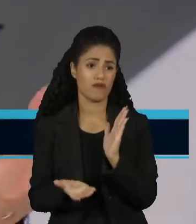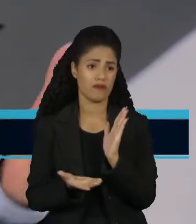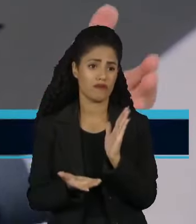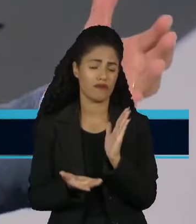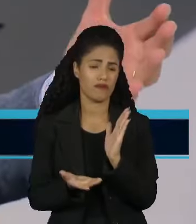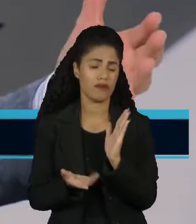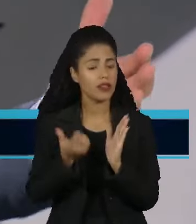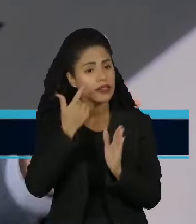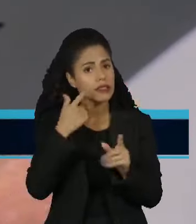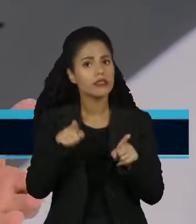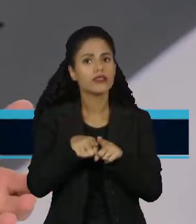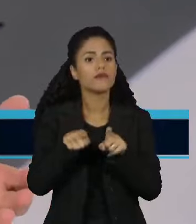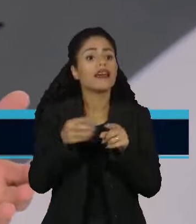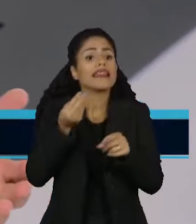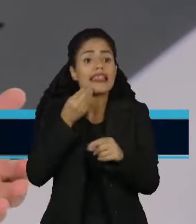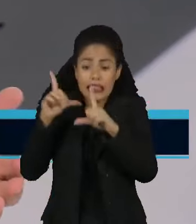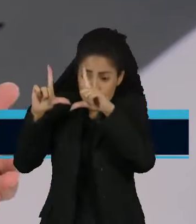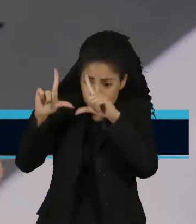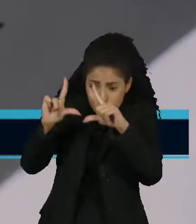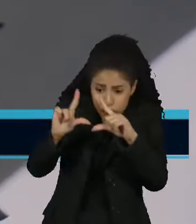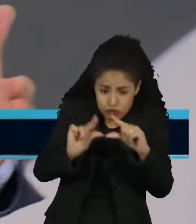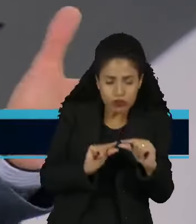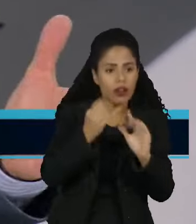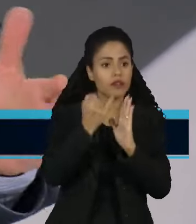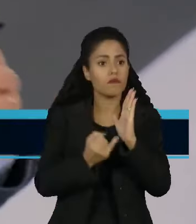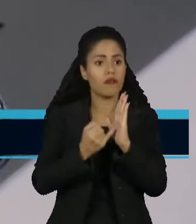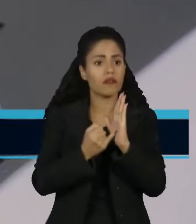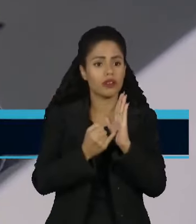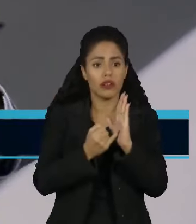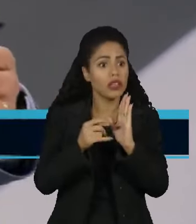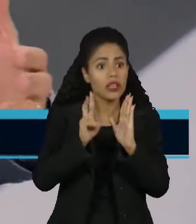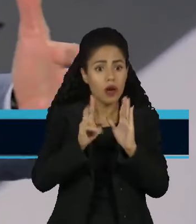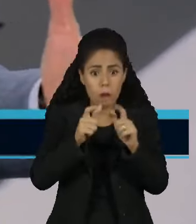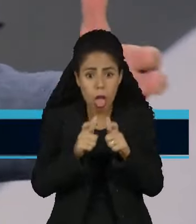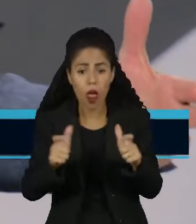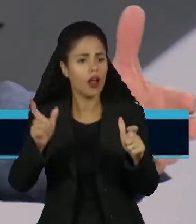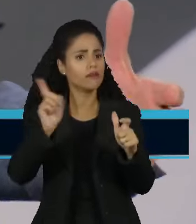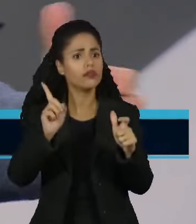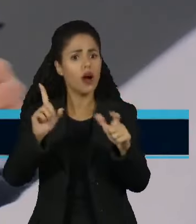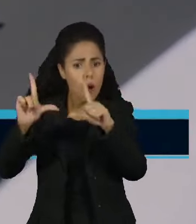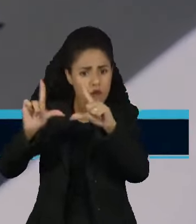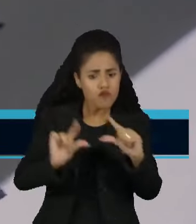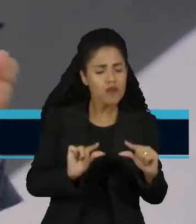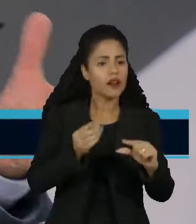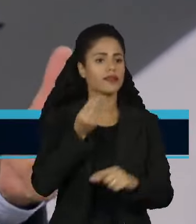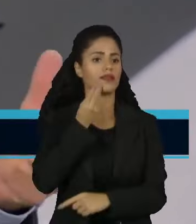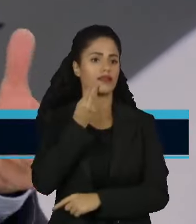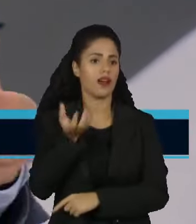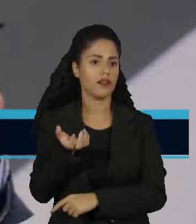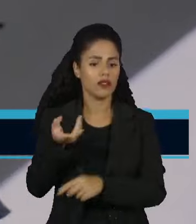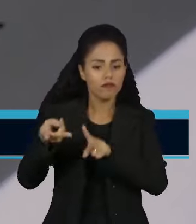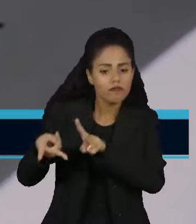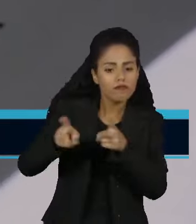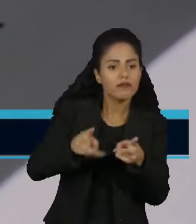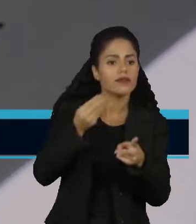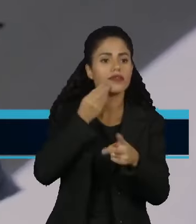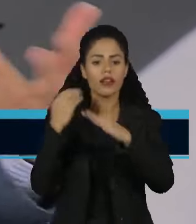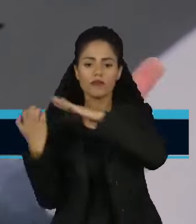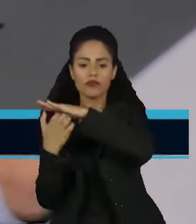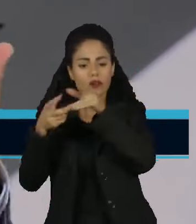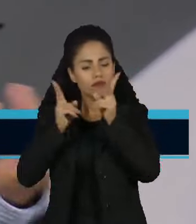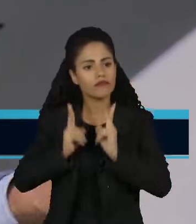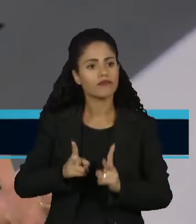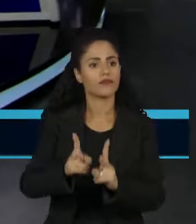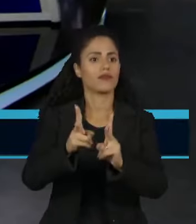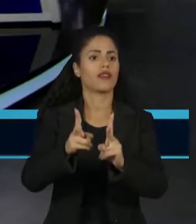esperança é que ela diminua o número de impostos e não que aumente Ela já tem um regime de transição em que as empresas vão ter que conviver